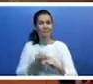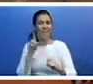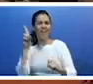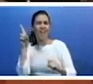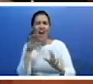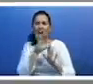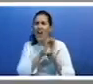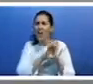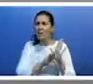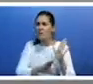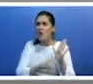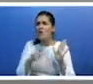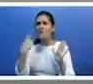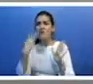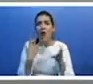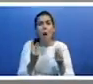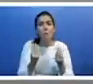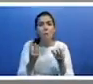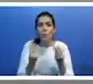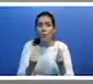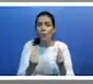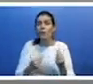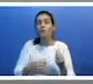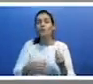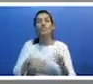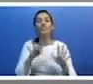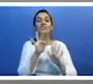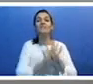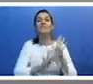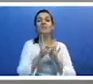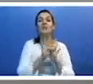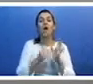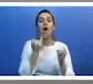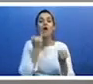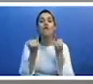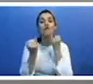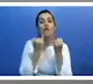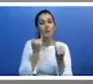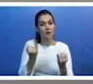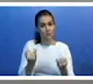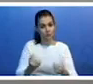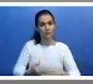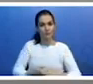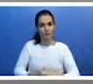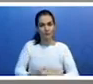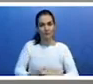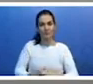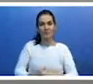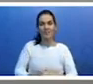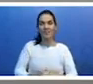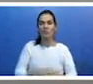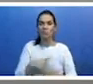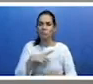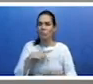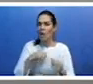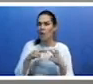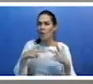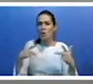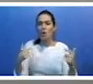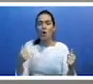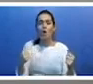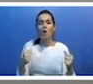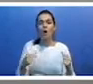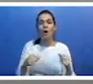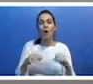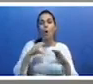né, sobre texto informativo. Ela traz informações para nós sobre alguns meios de